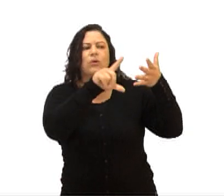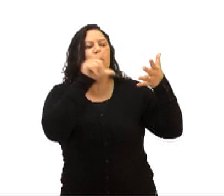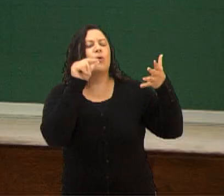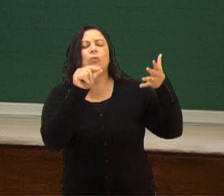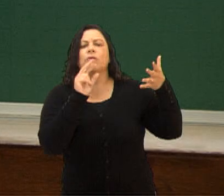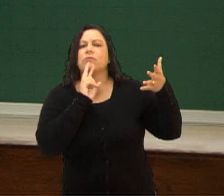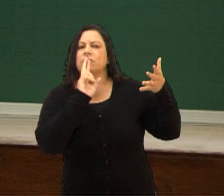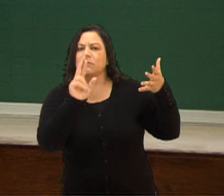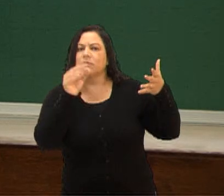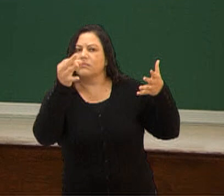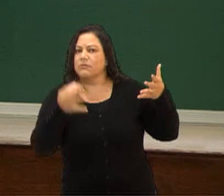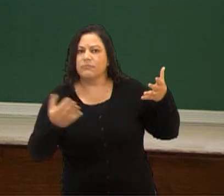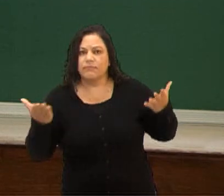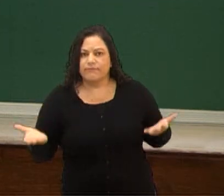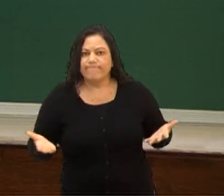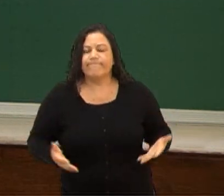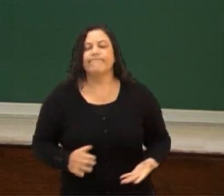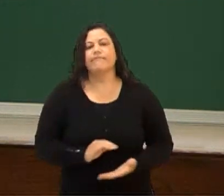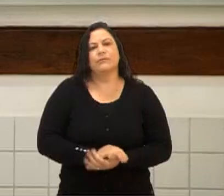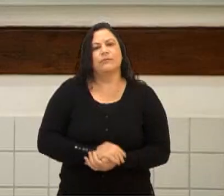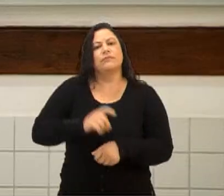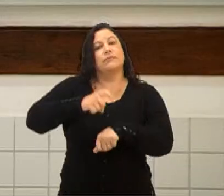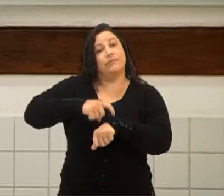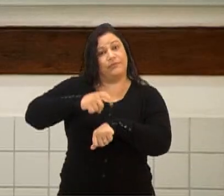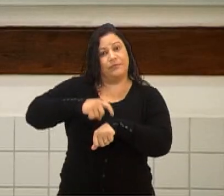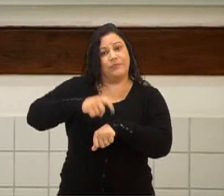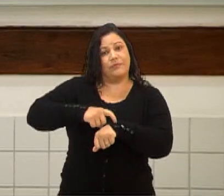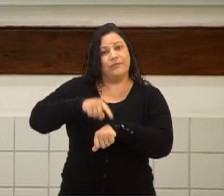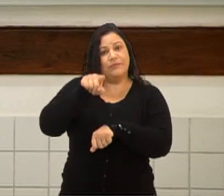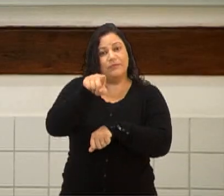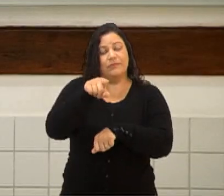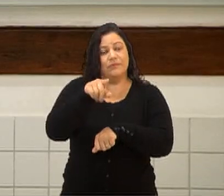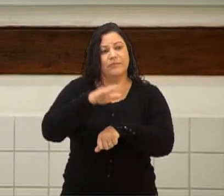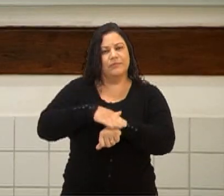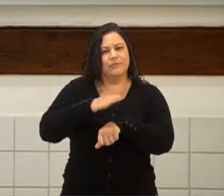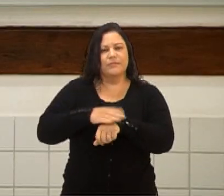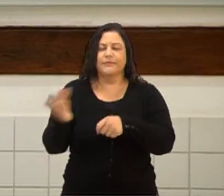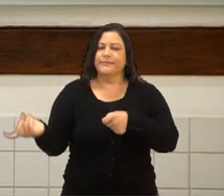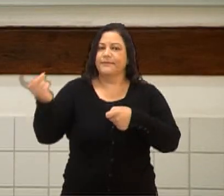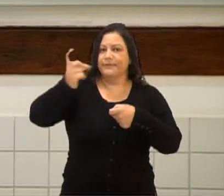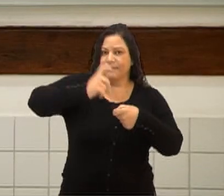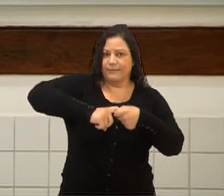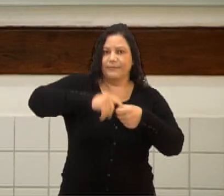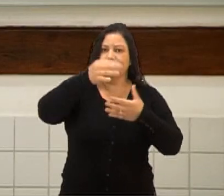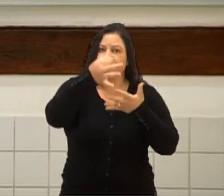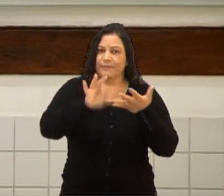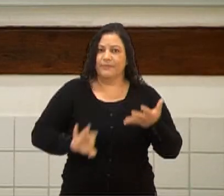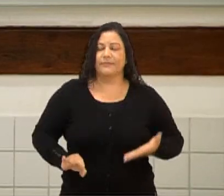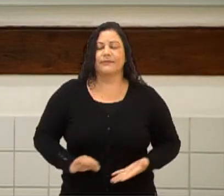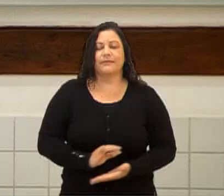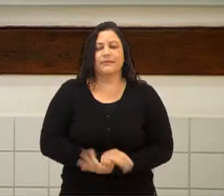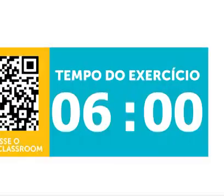reto. Eu vou dar uns minutinhos para vocês e volto em instantes para corrigir.